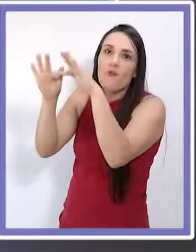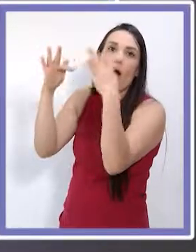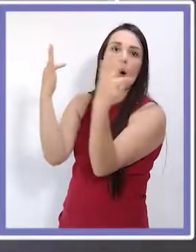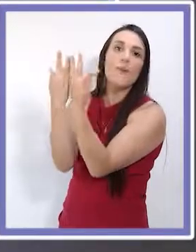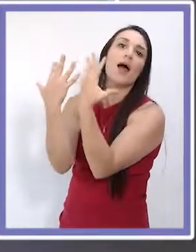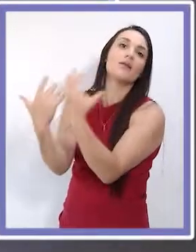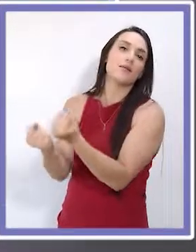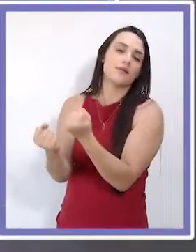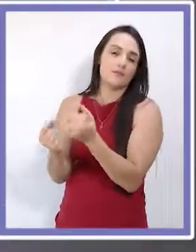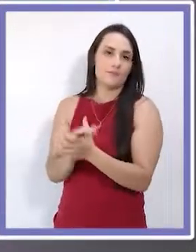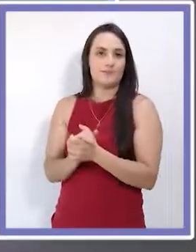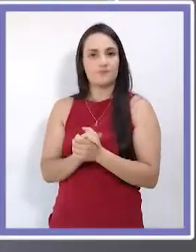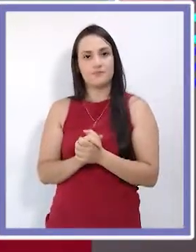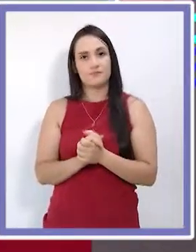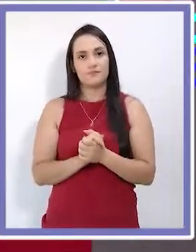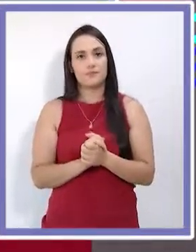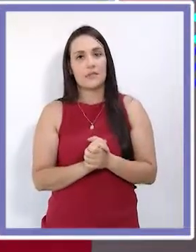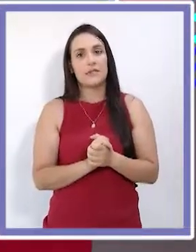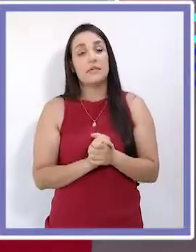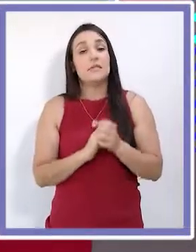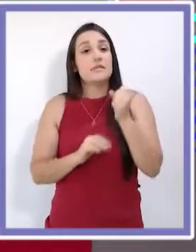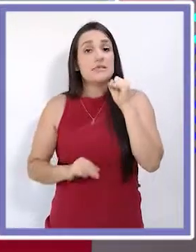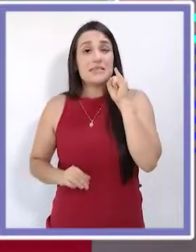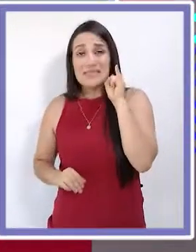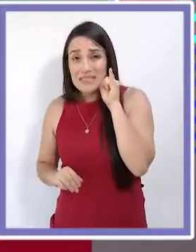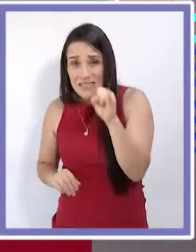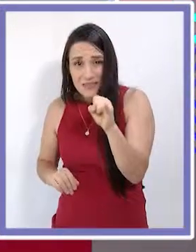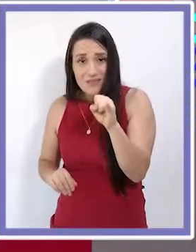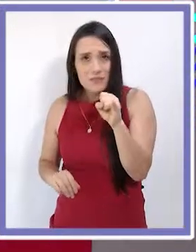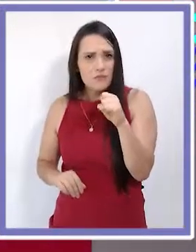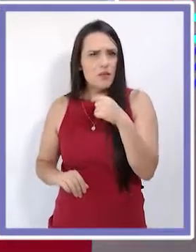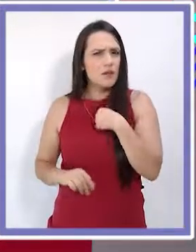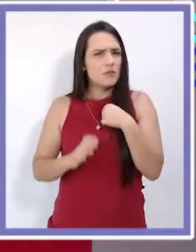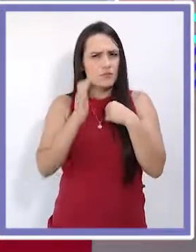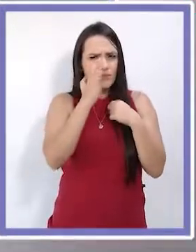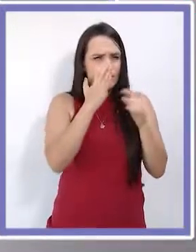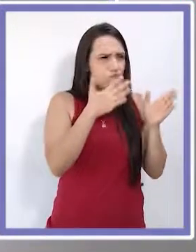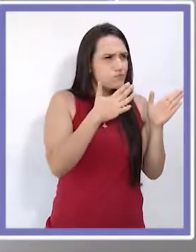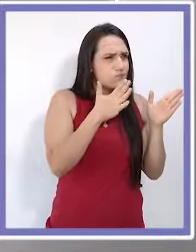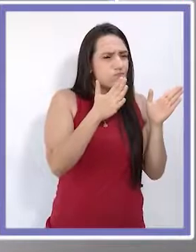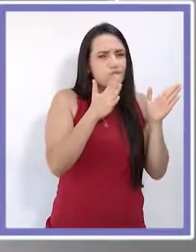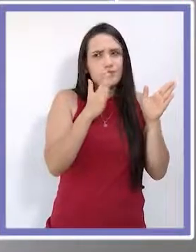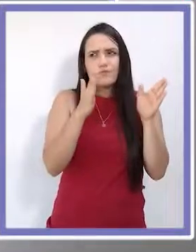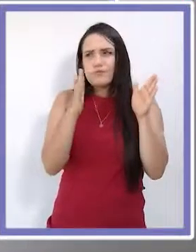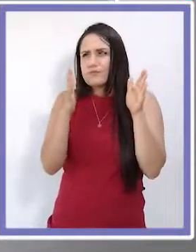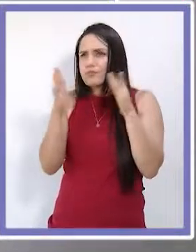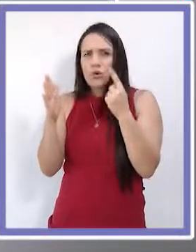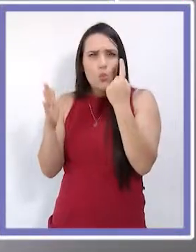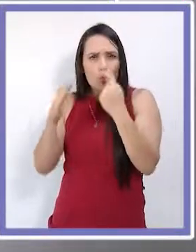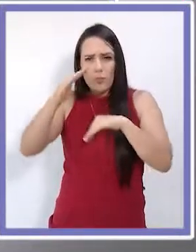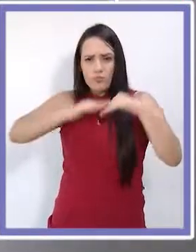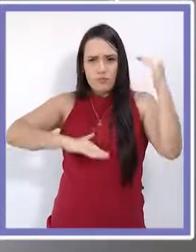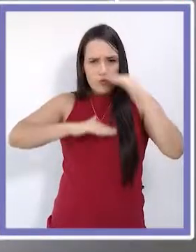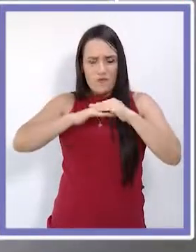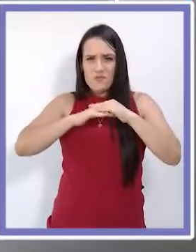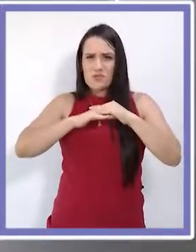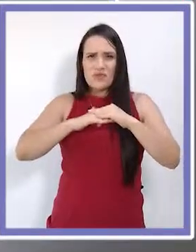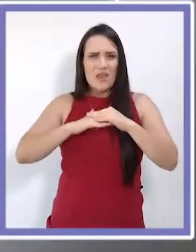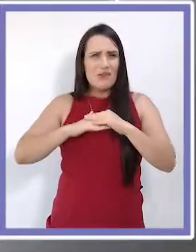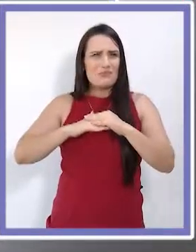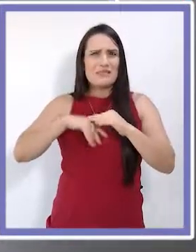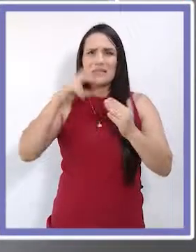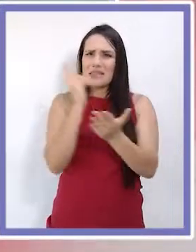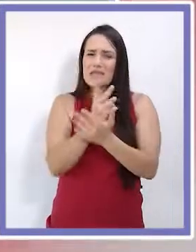trabalha nesse setor, e a gente começa a ver que a entrevista familiar dessa pessoa, ela